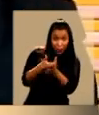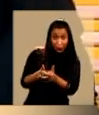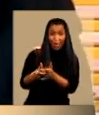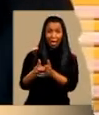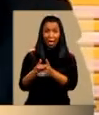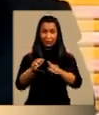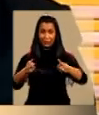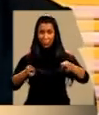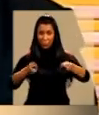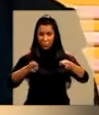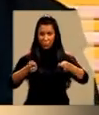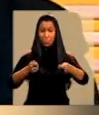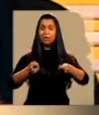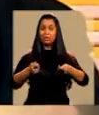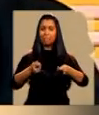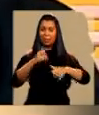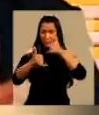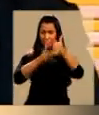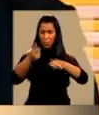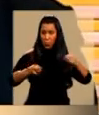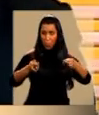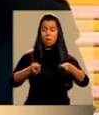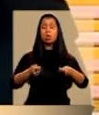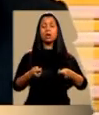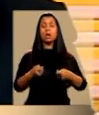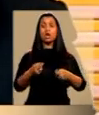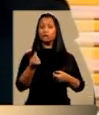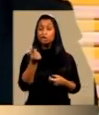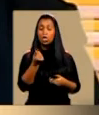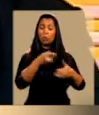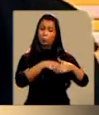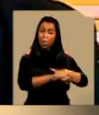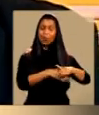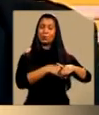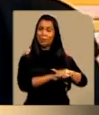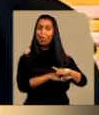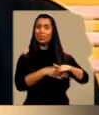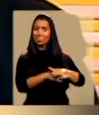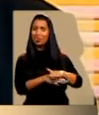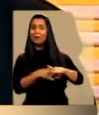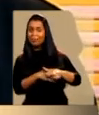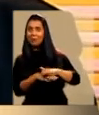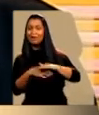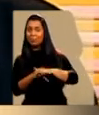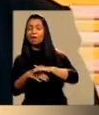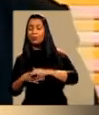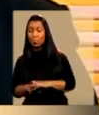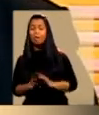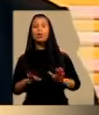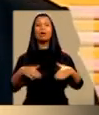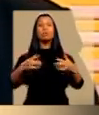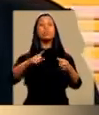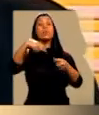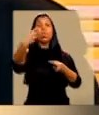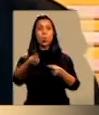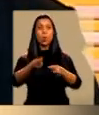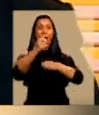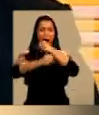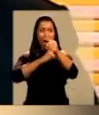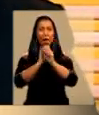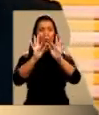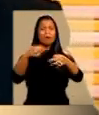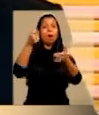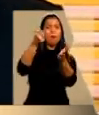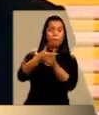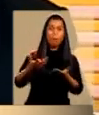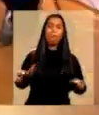quer comprar esse videogame, vamos poupar toda semana o dinheiro que você tem da merenda e no final do